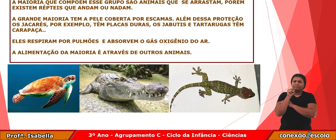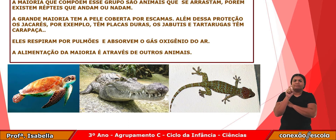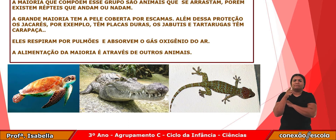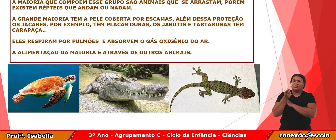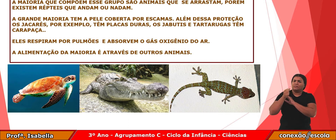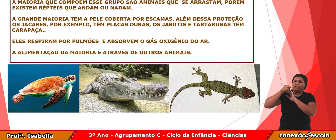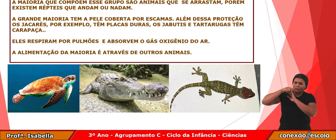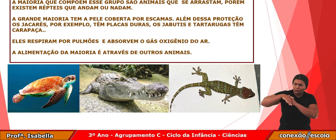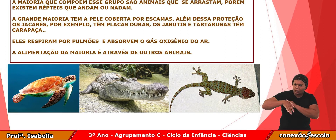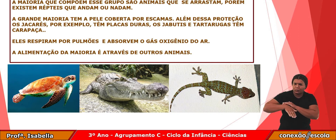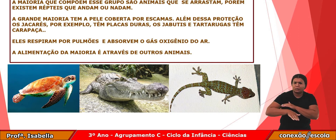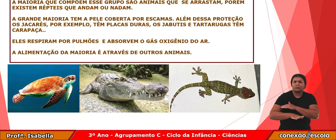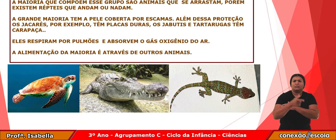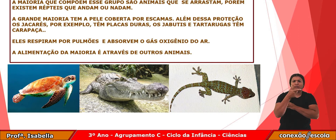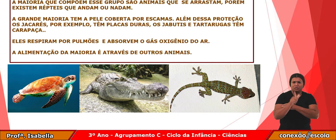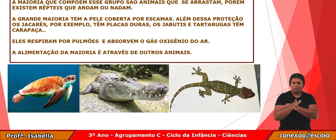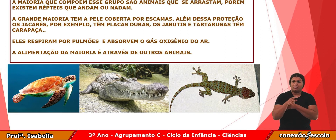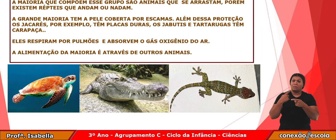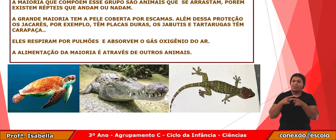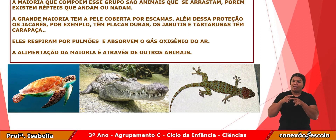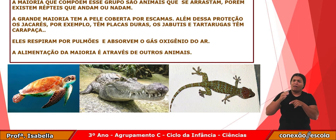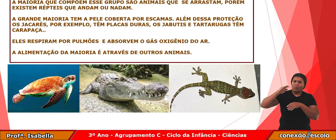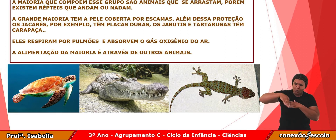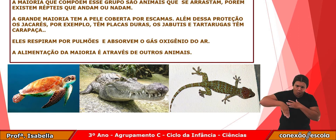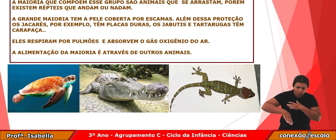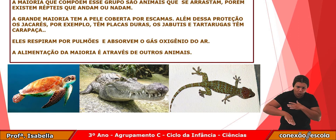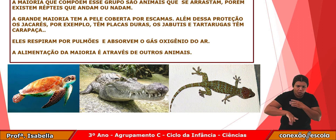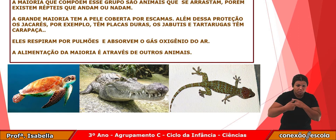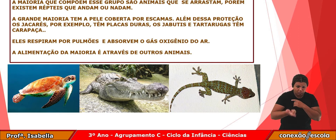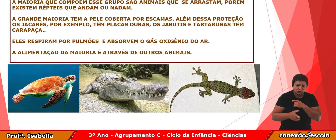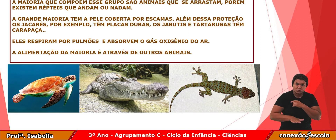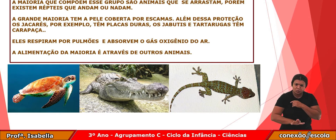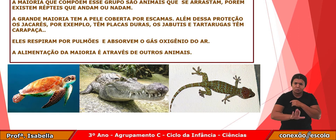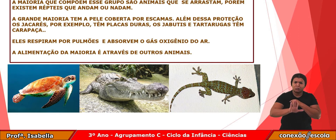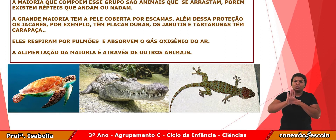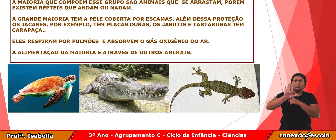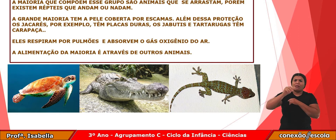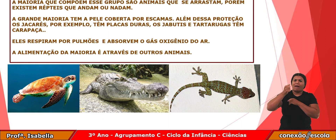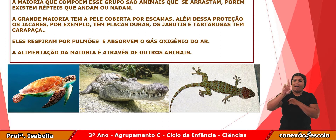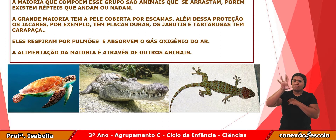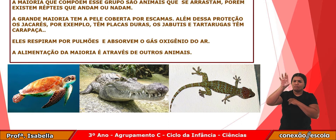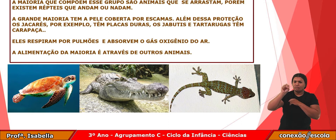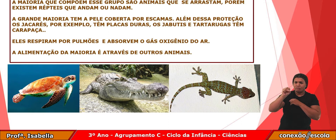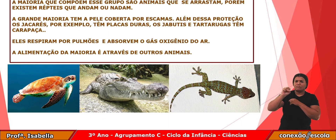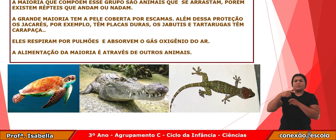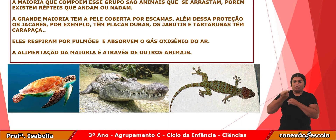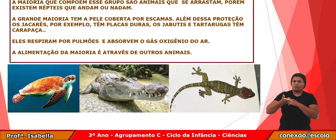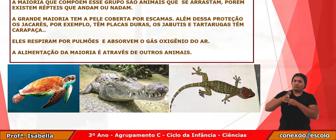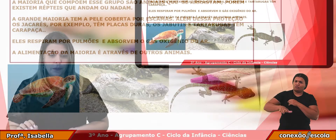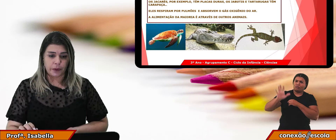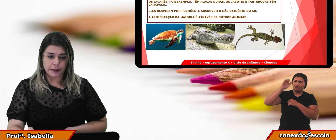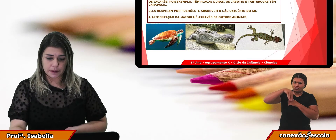ela desce para a água, mas ela precisa subir novamente para respirar, porque a respiração deles são feitas